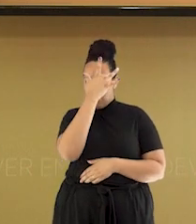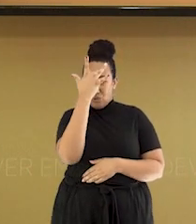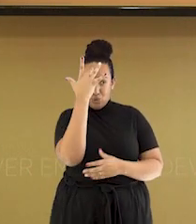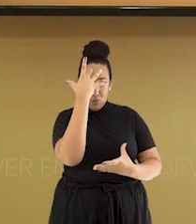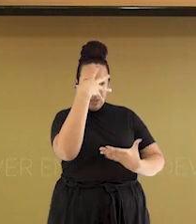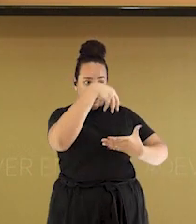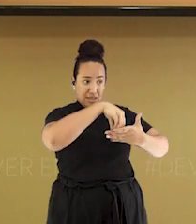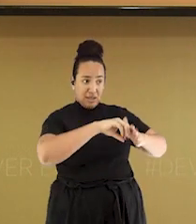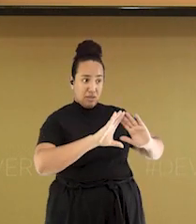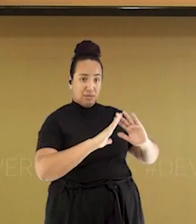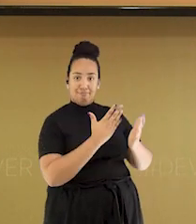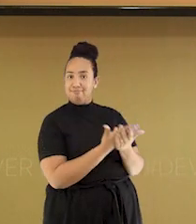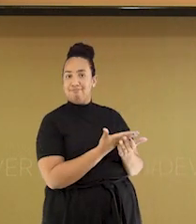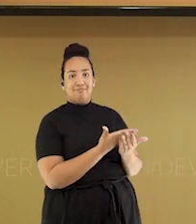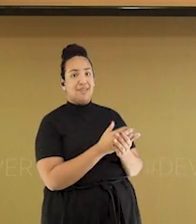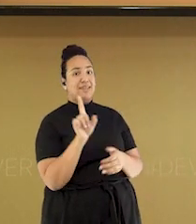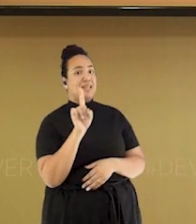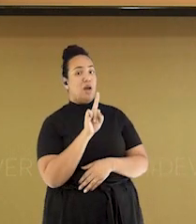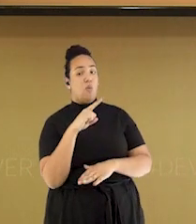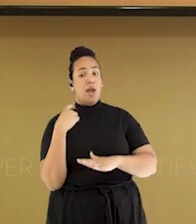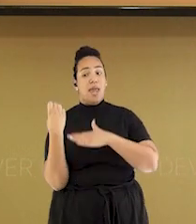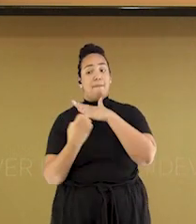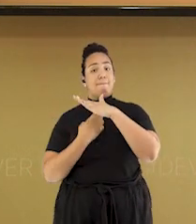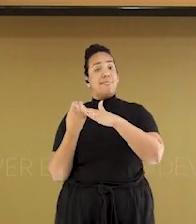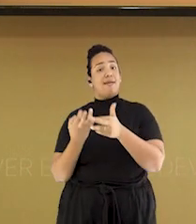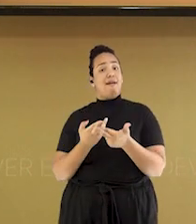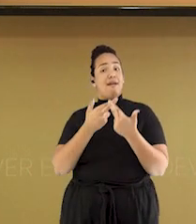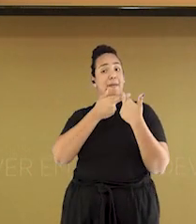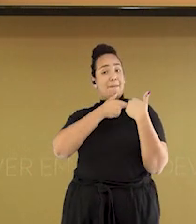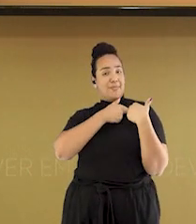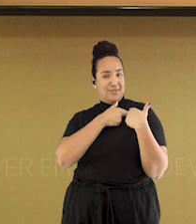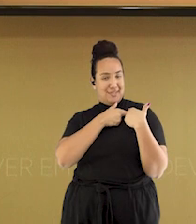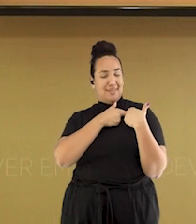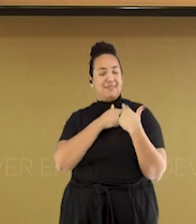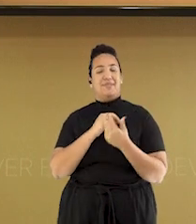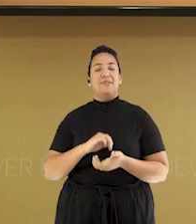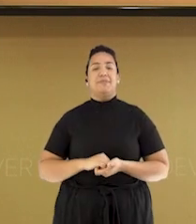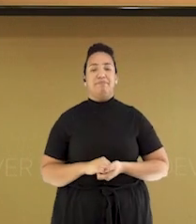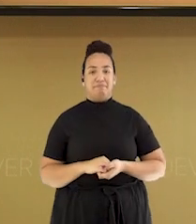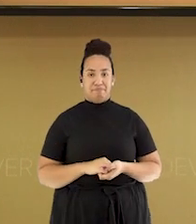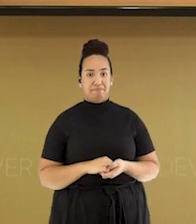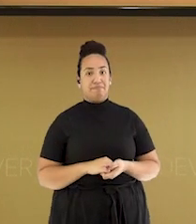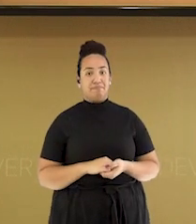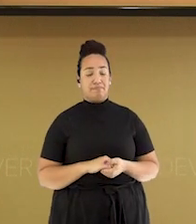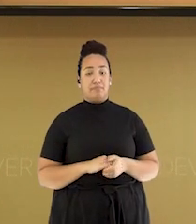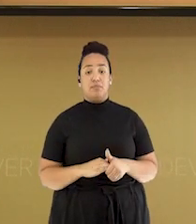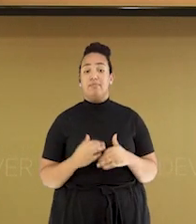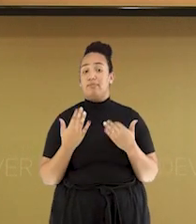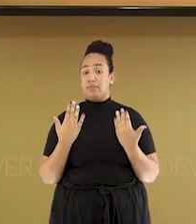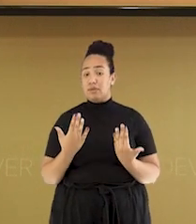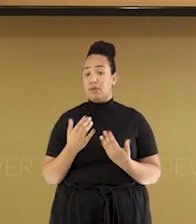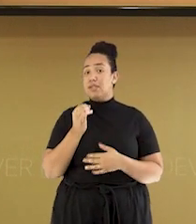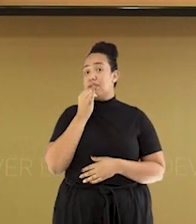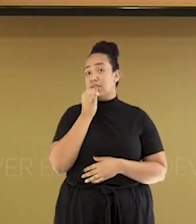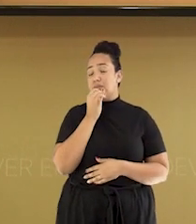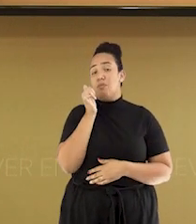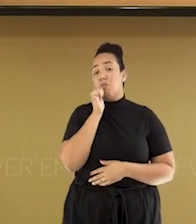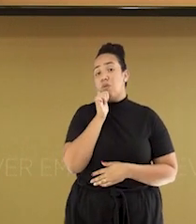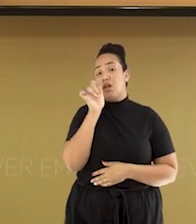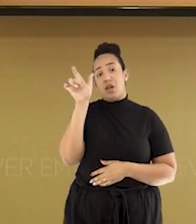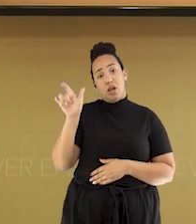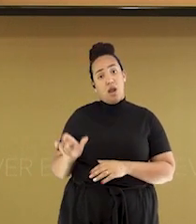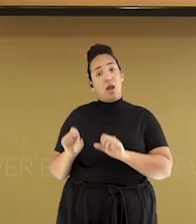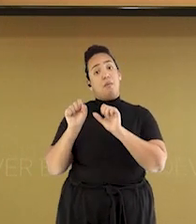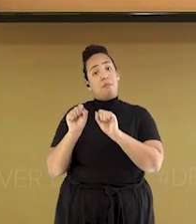trabalham na escola, mas sim uma empresa que oferece o serviço à escola. Neste caso, ela pode ter sim